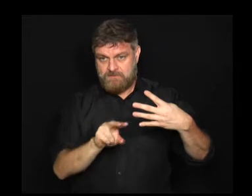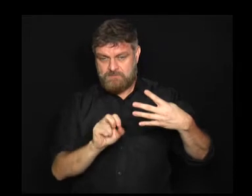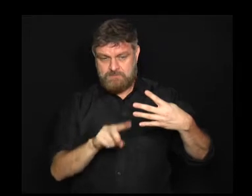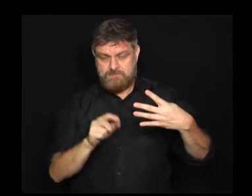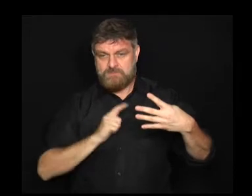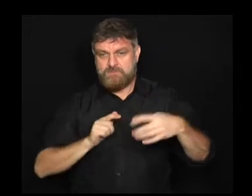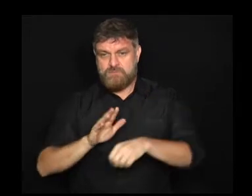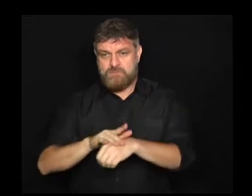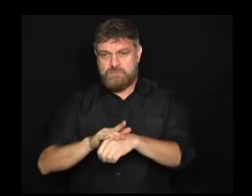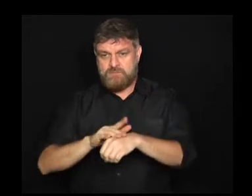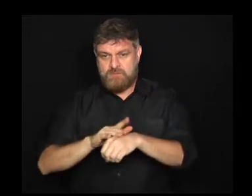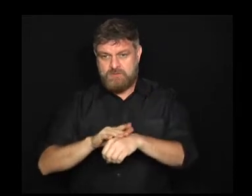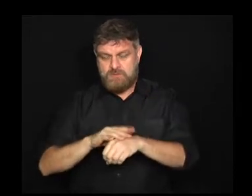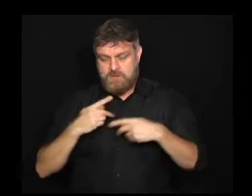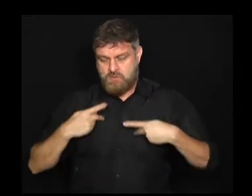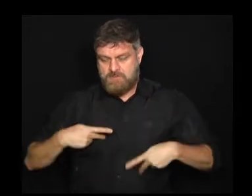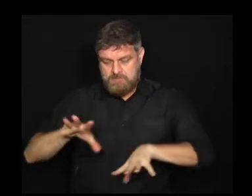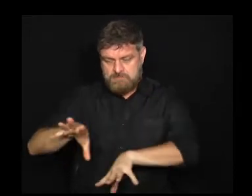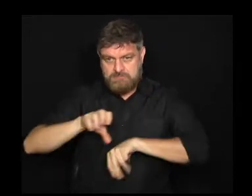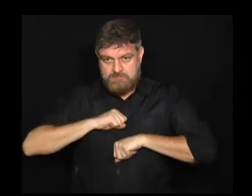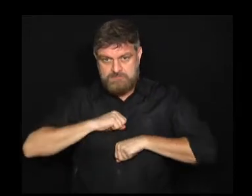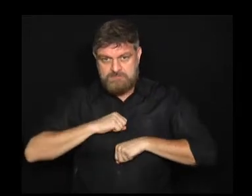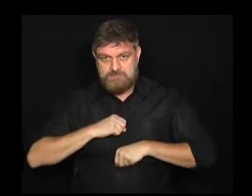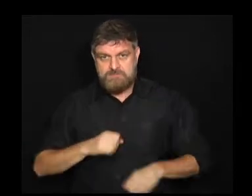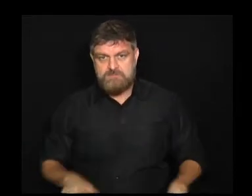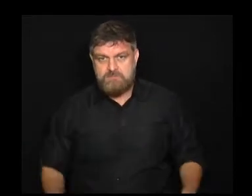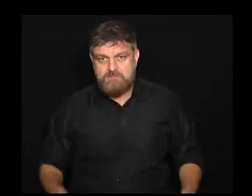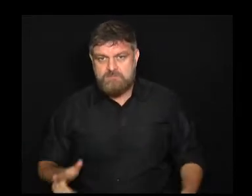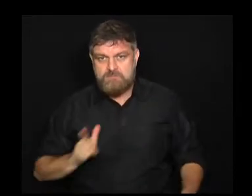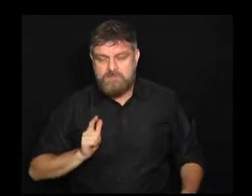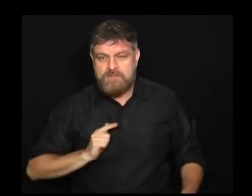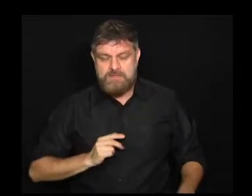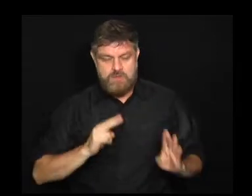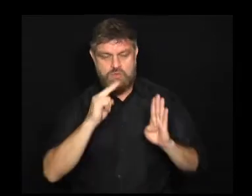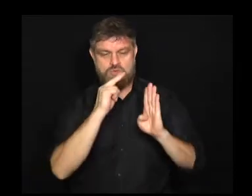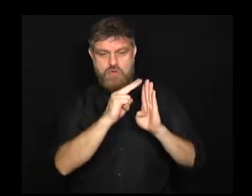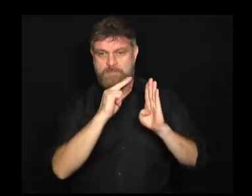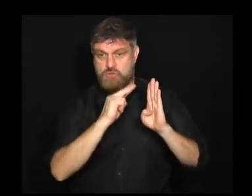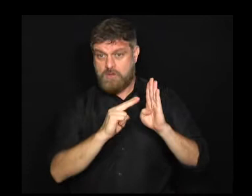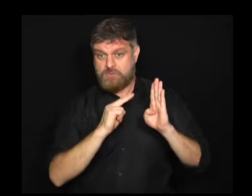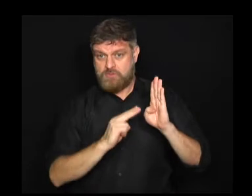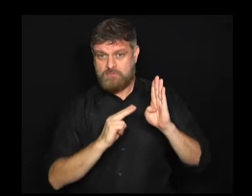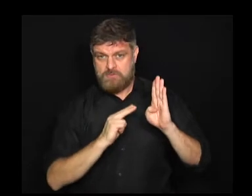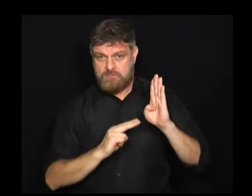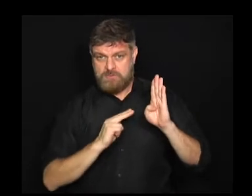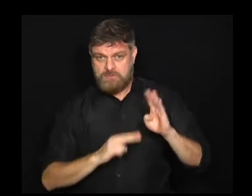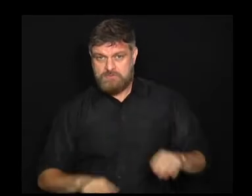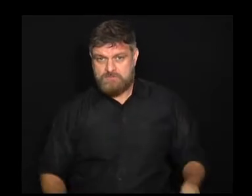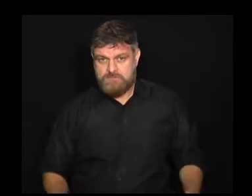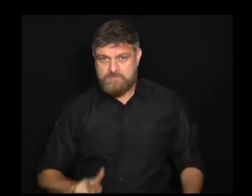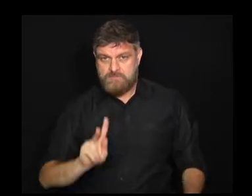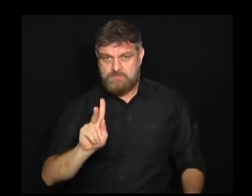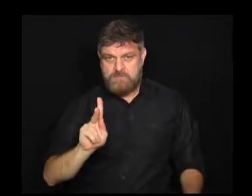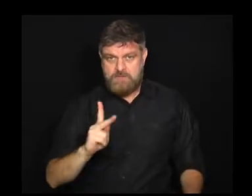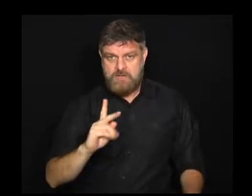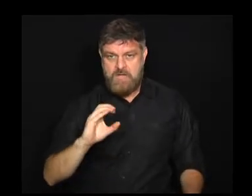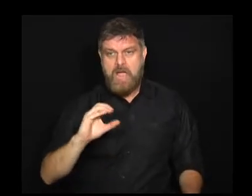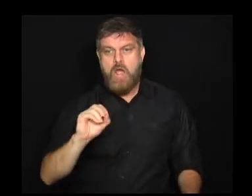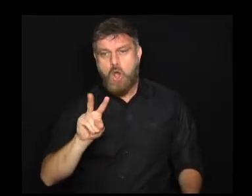causam doença humana, tá? São esses aqui, né, que tem cada um seu nome próprio, né, que chama